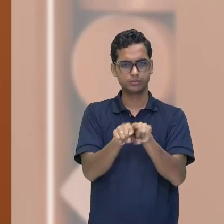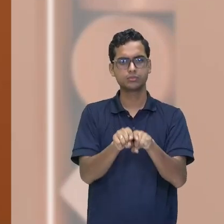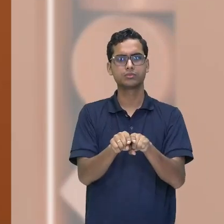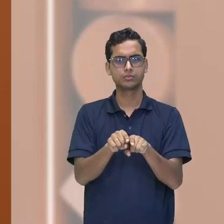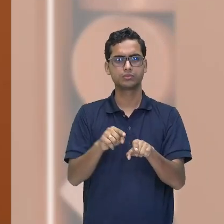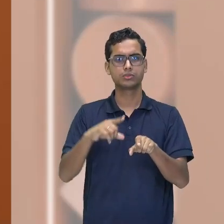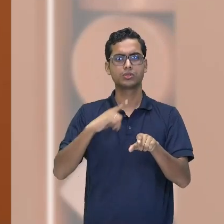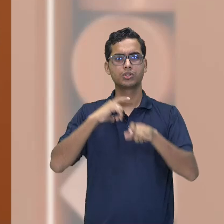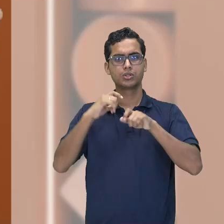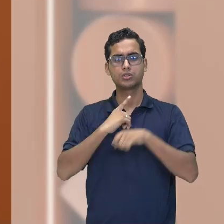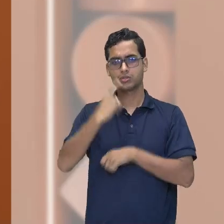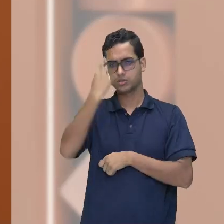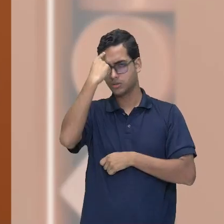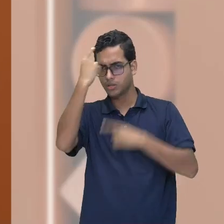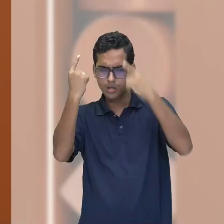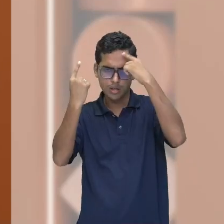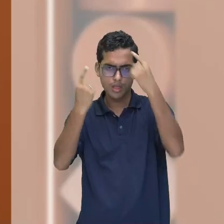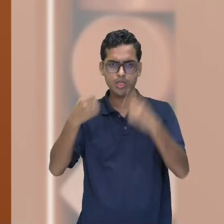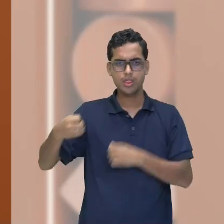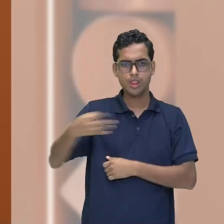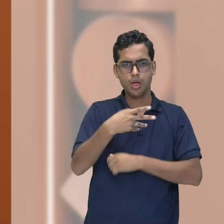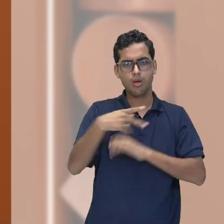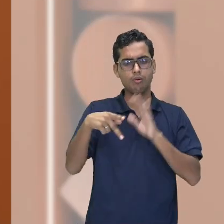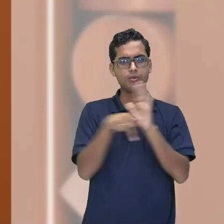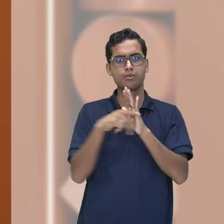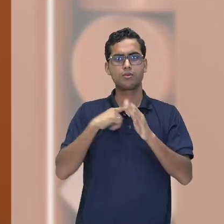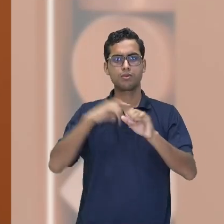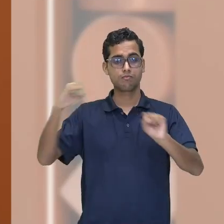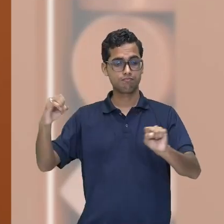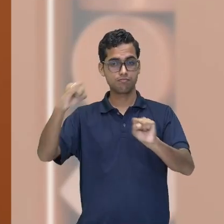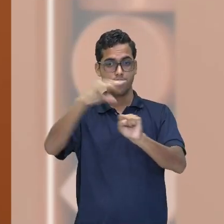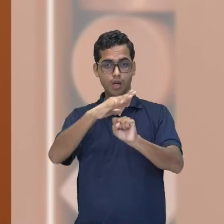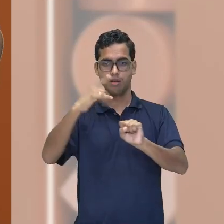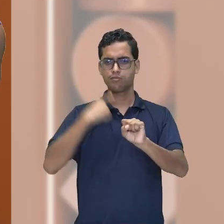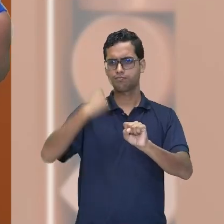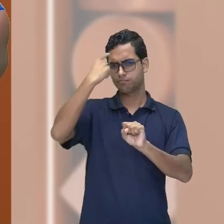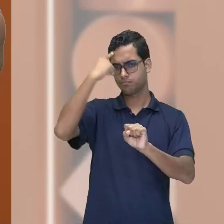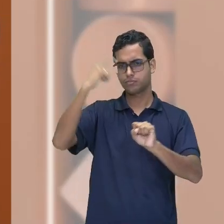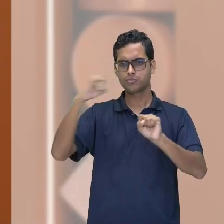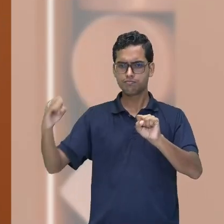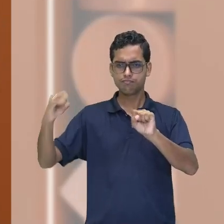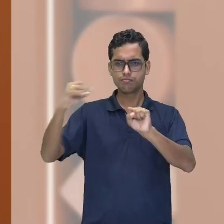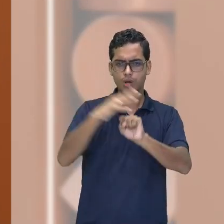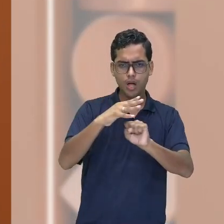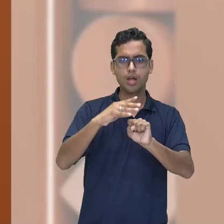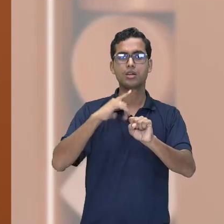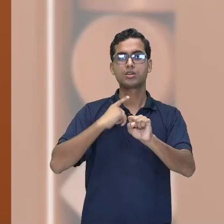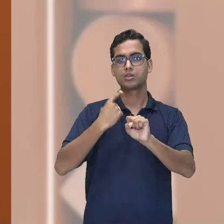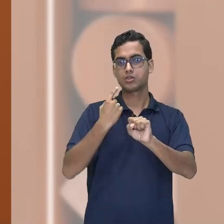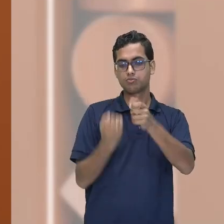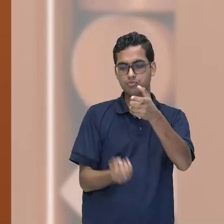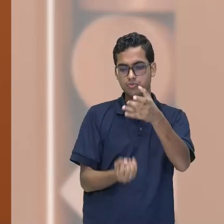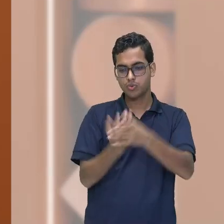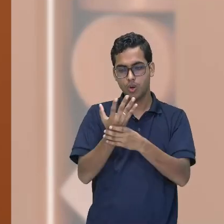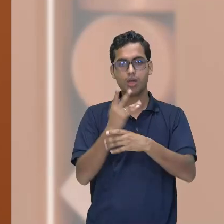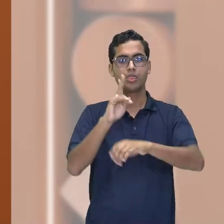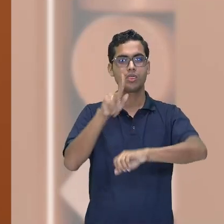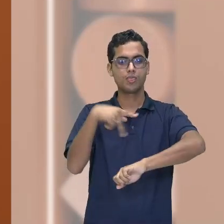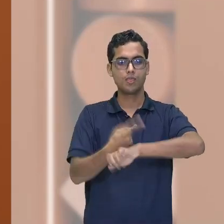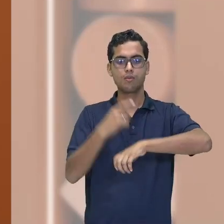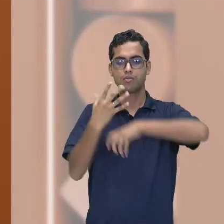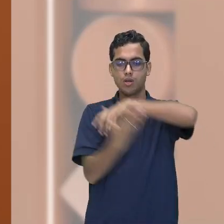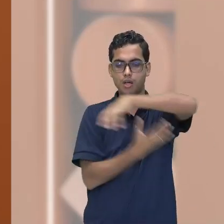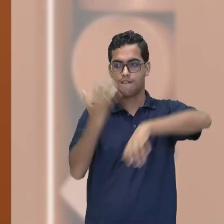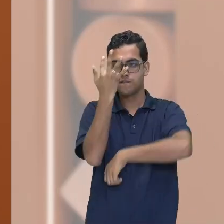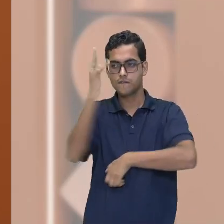espalha novas ideias, como por exemplo a questão do pensamento iluminista, que já tinha surgido, mas que vai ganhar mais força dentro da Revolução Francesa